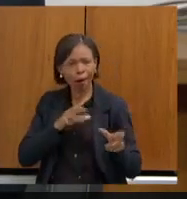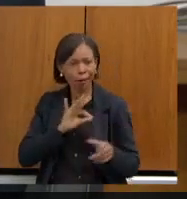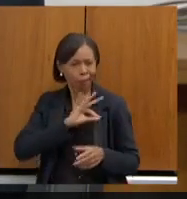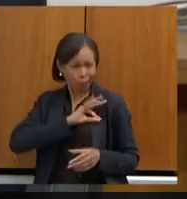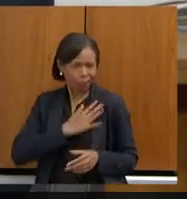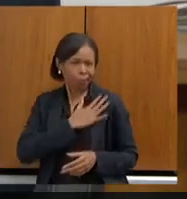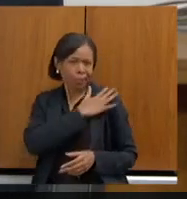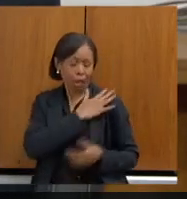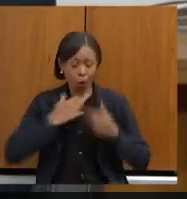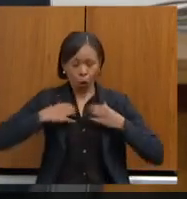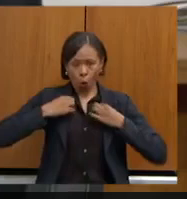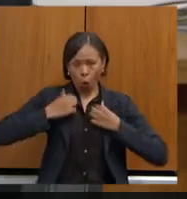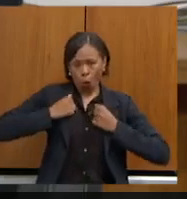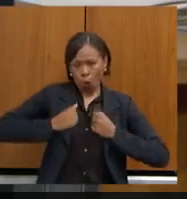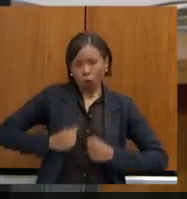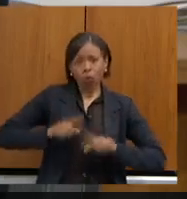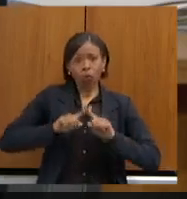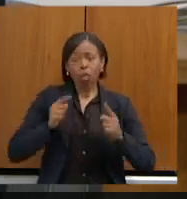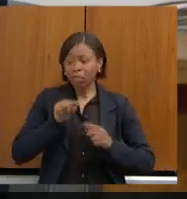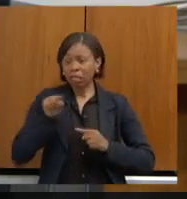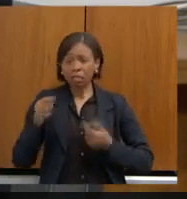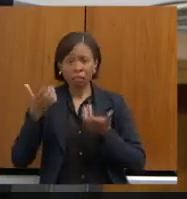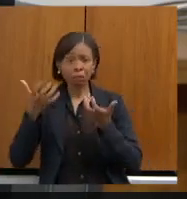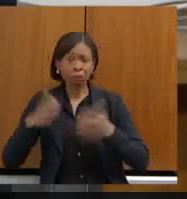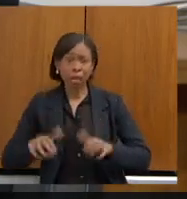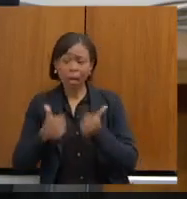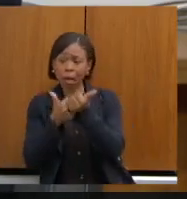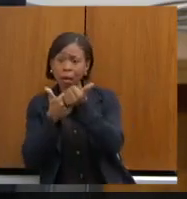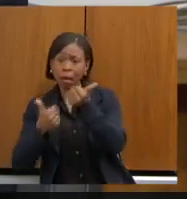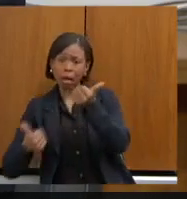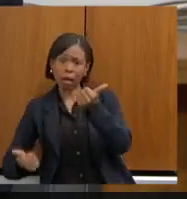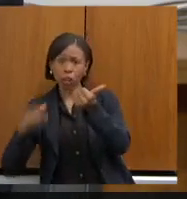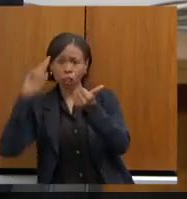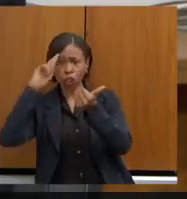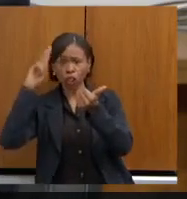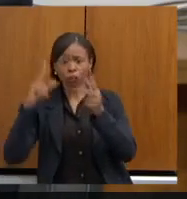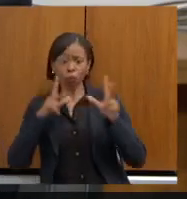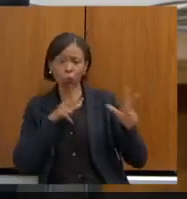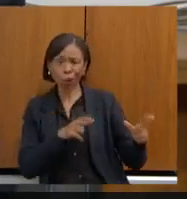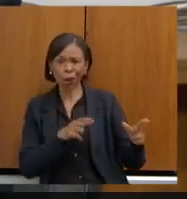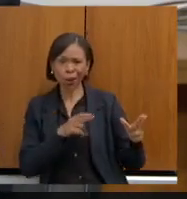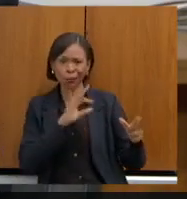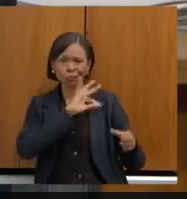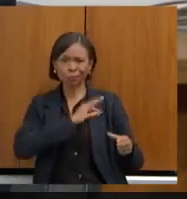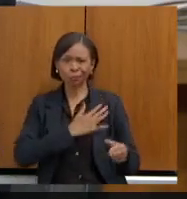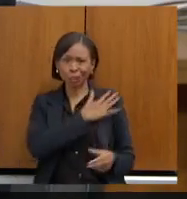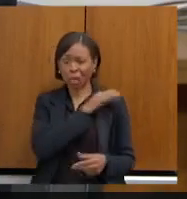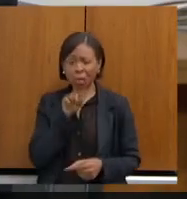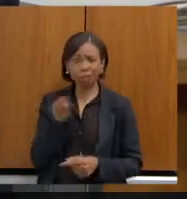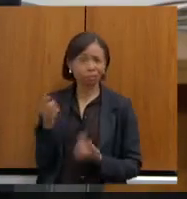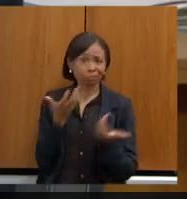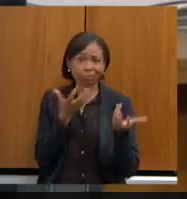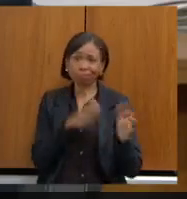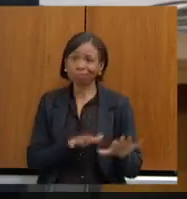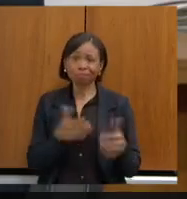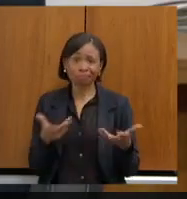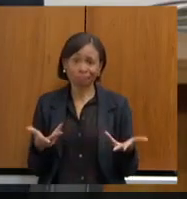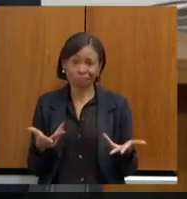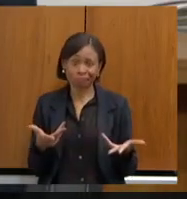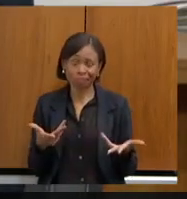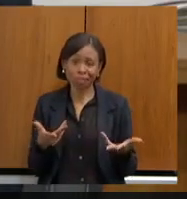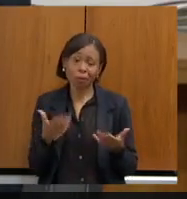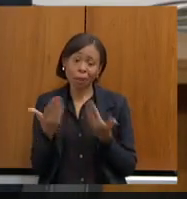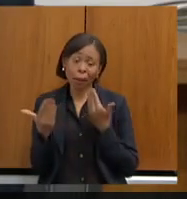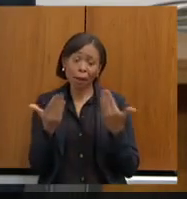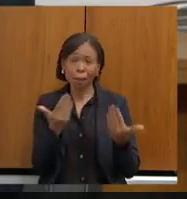isso aquele mas não querem cair era ar Kia militar não querem essa tensão que existe no né da Polícia Militar que